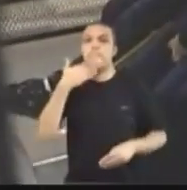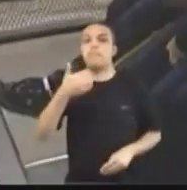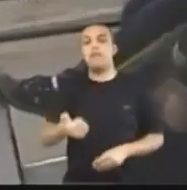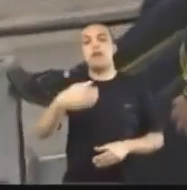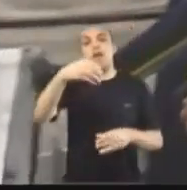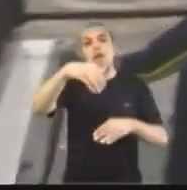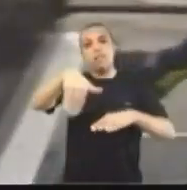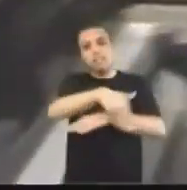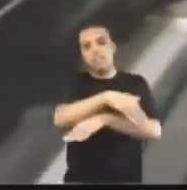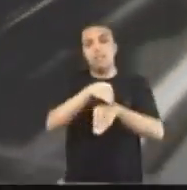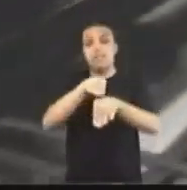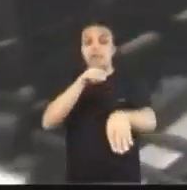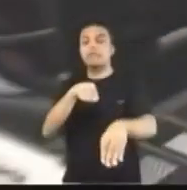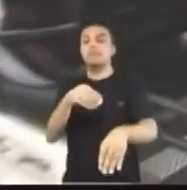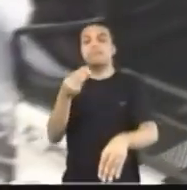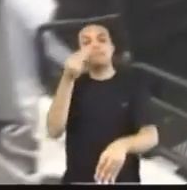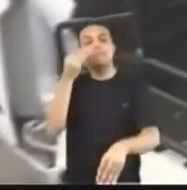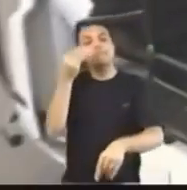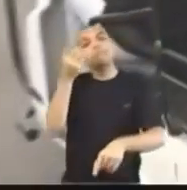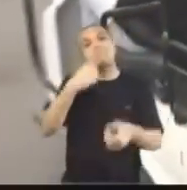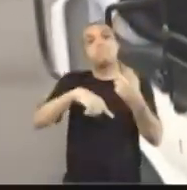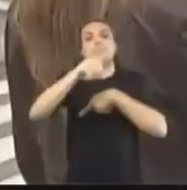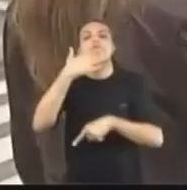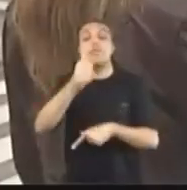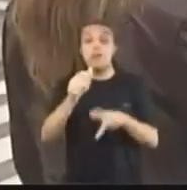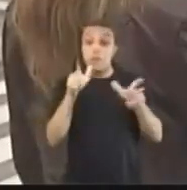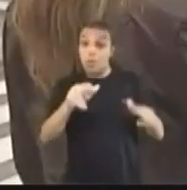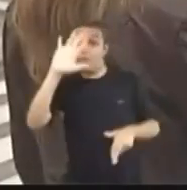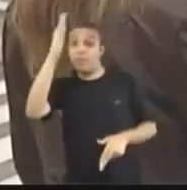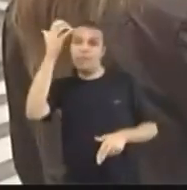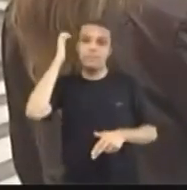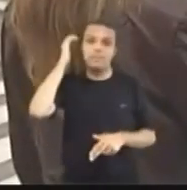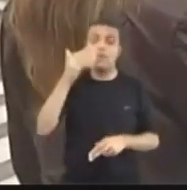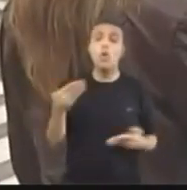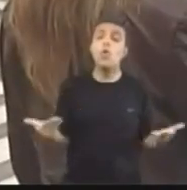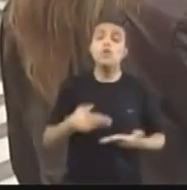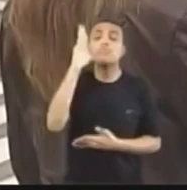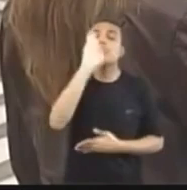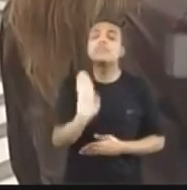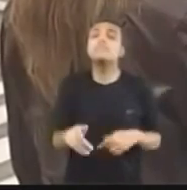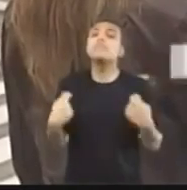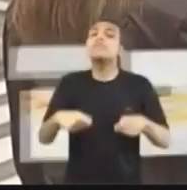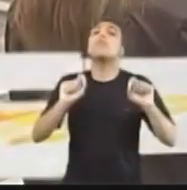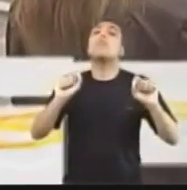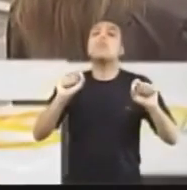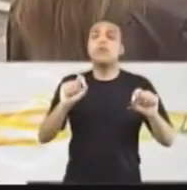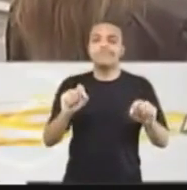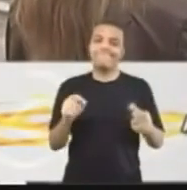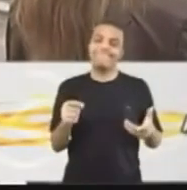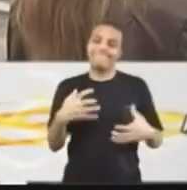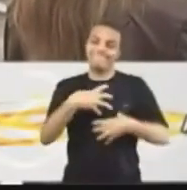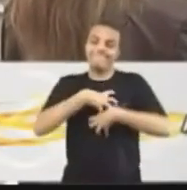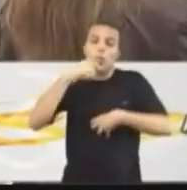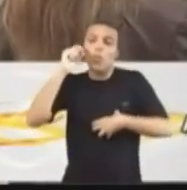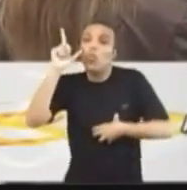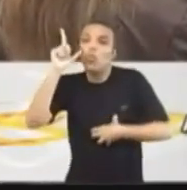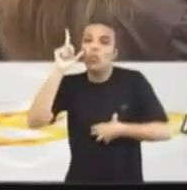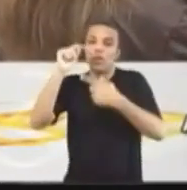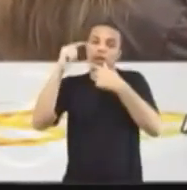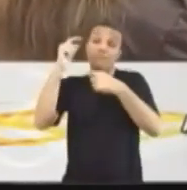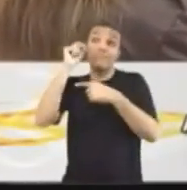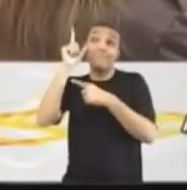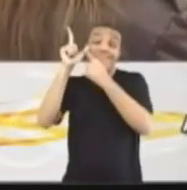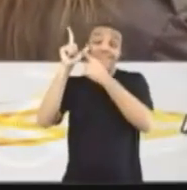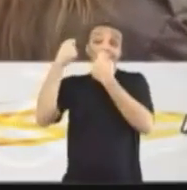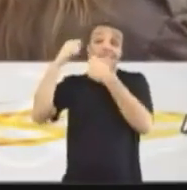mudar essa realidade como acontece em Santo André que precisa no Brasil hoje é mudar a cultura então ã